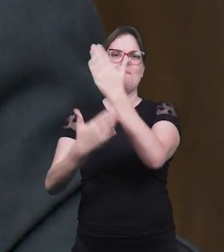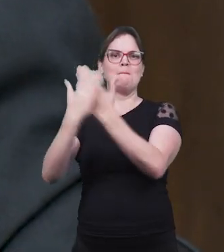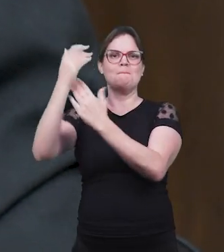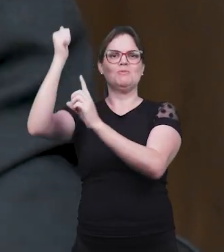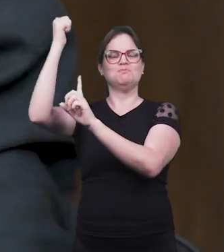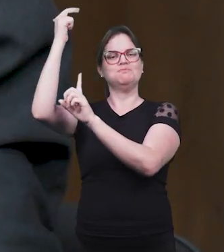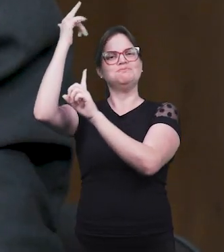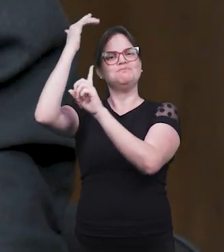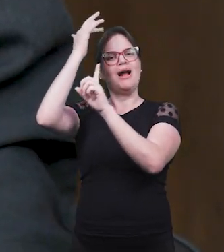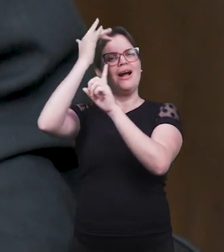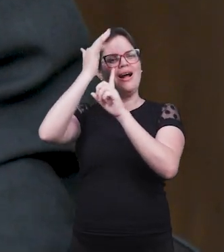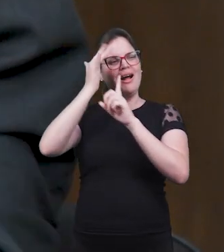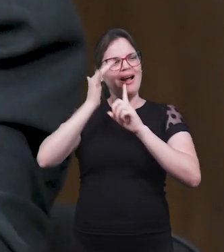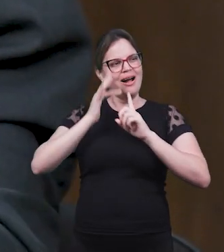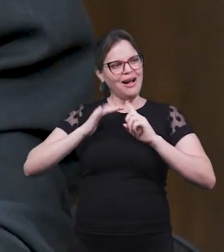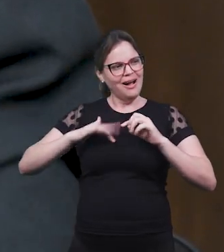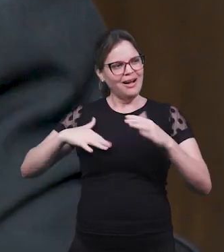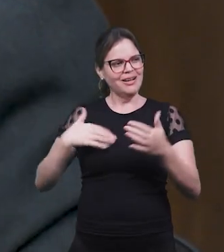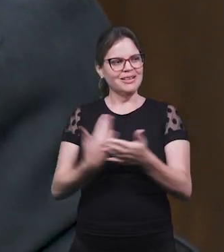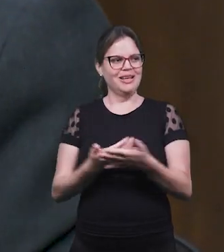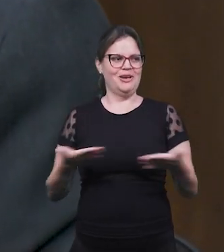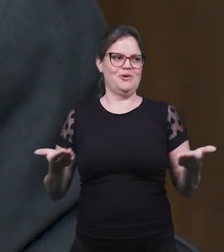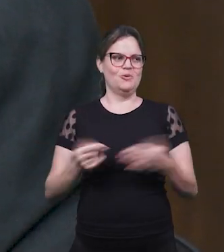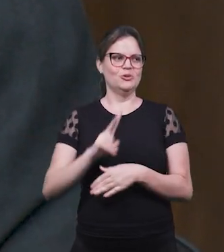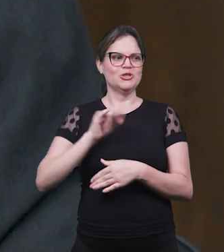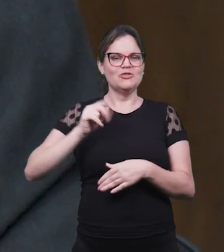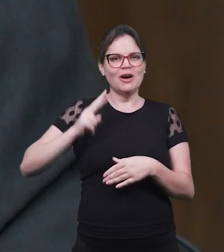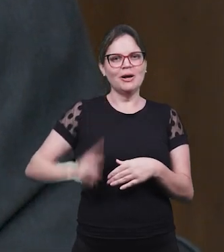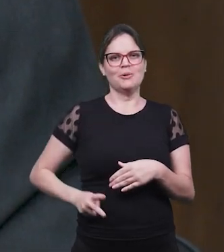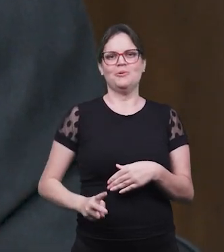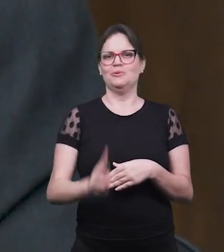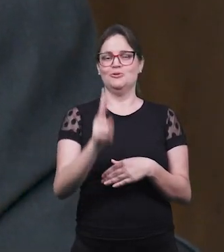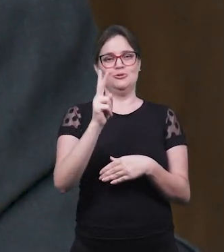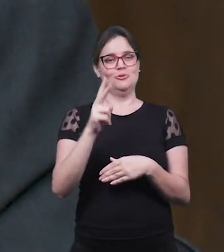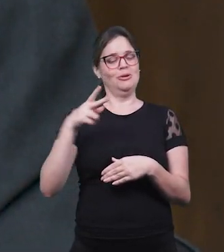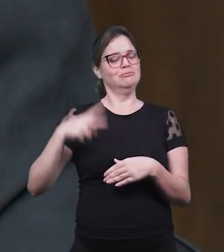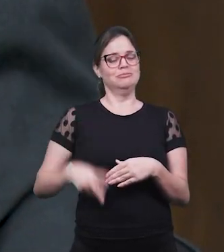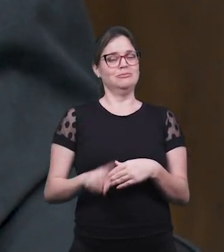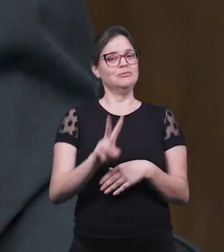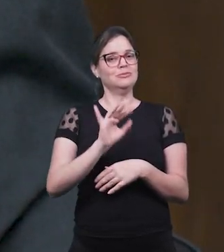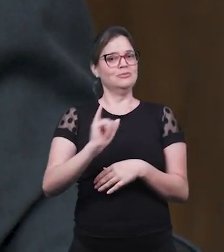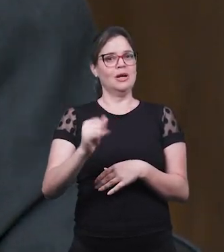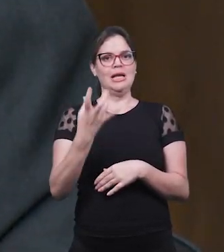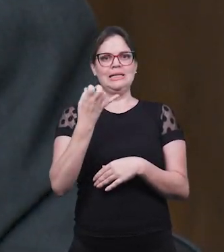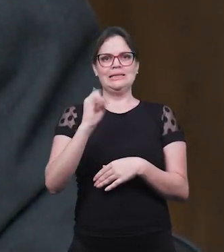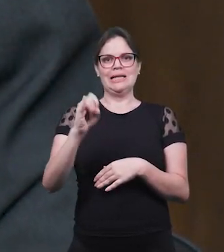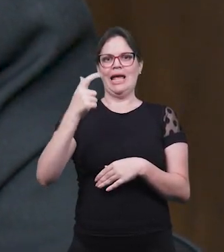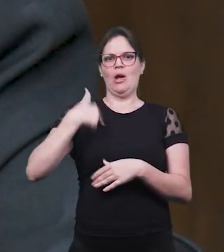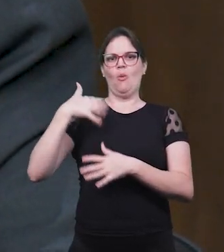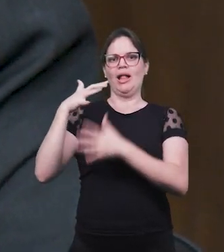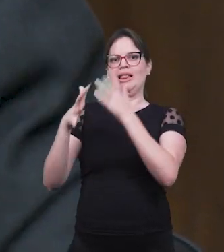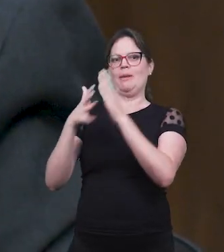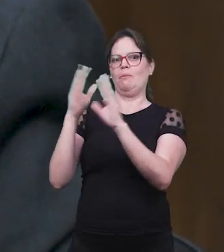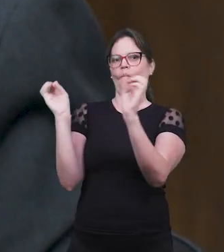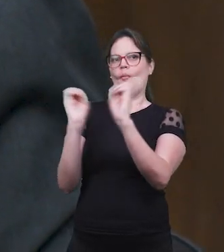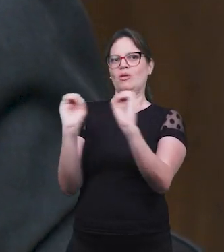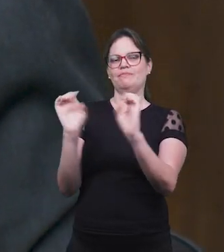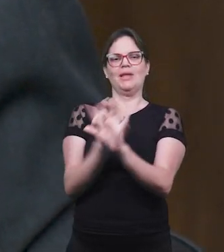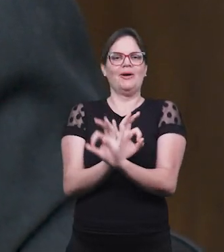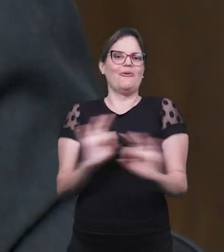algo que vem até aqui e que vai no caminho que o Senhor quiser. Se a gente não atrapalha o Espírito Santo, já é